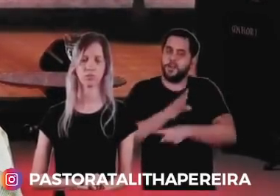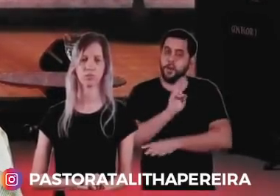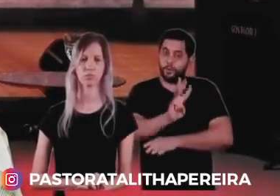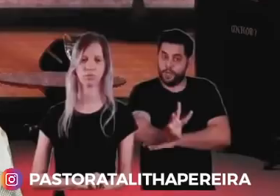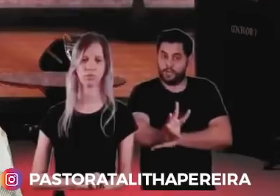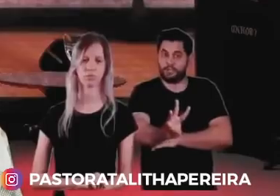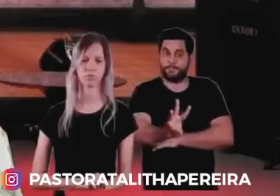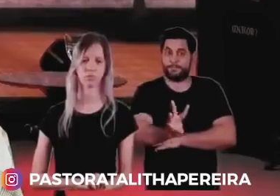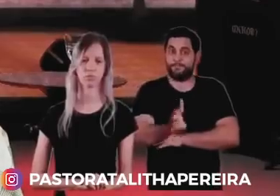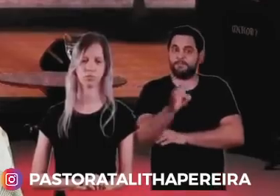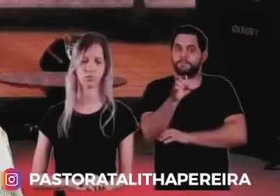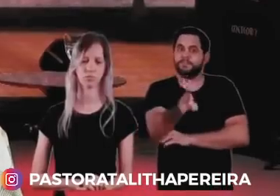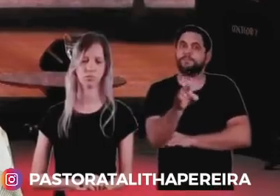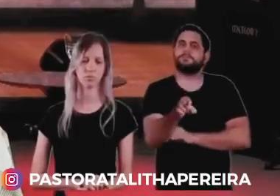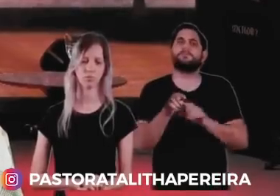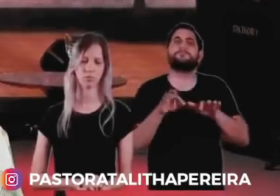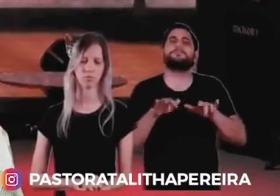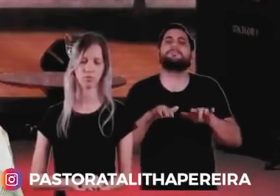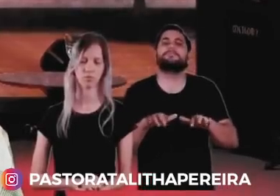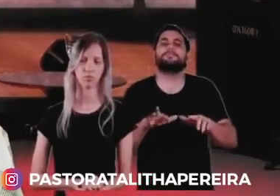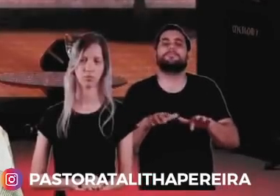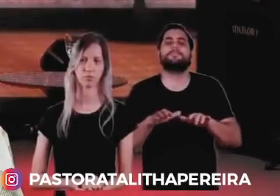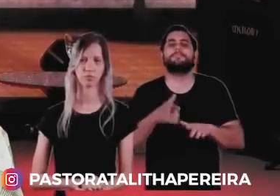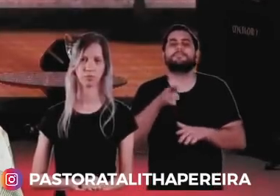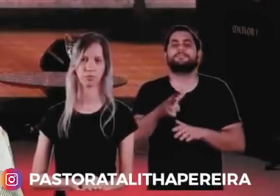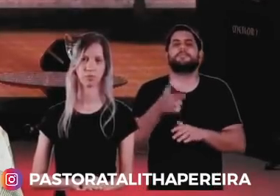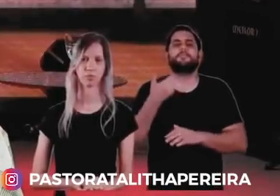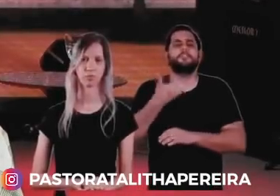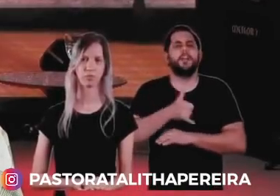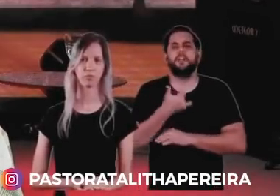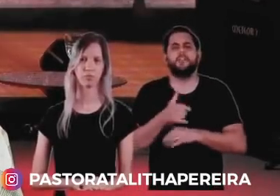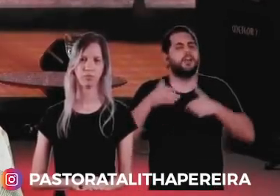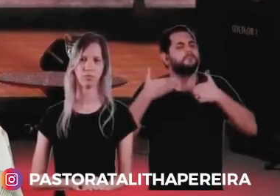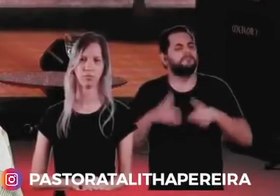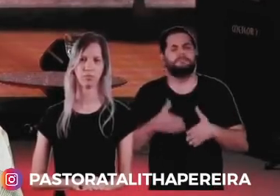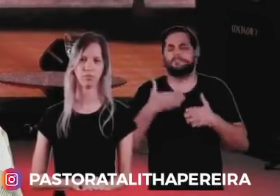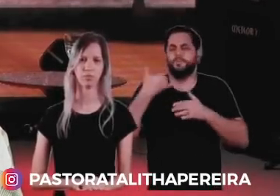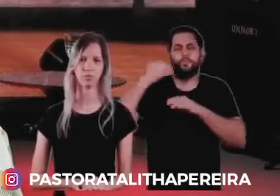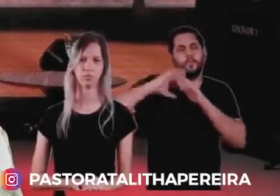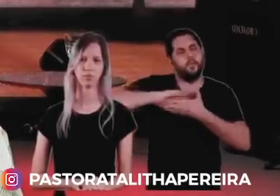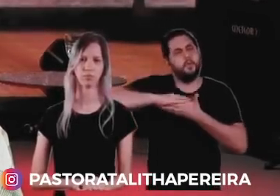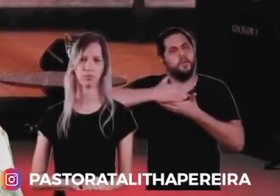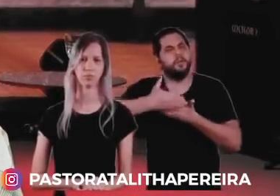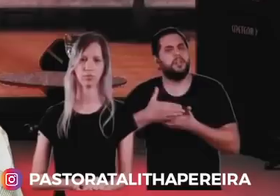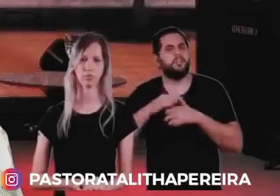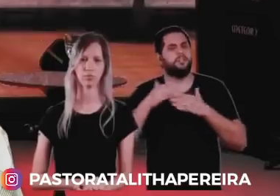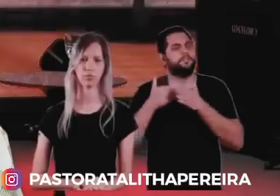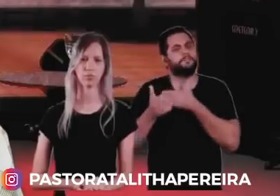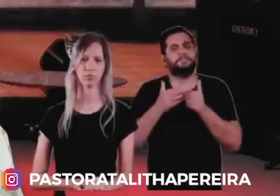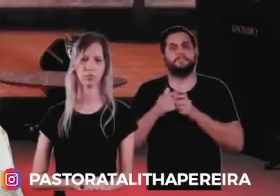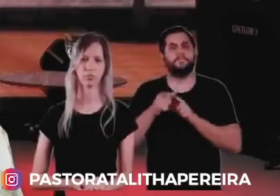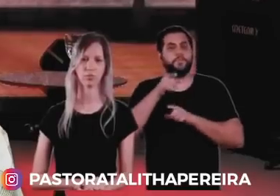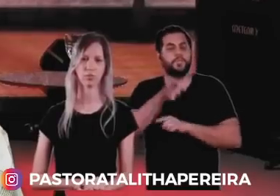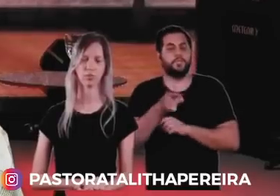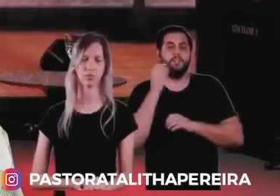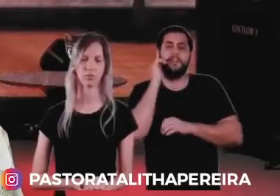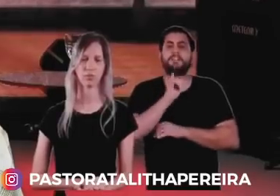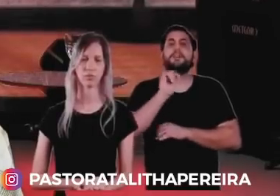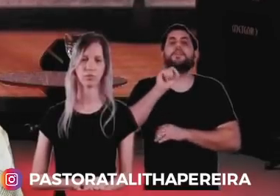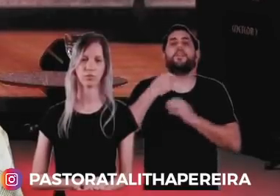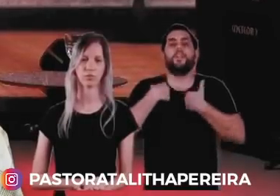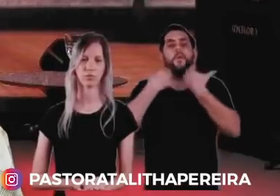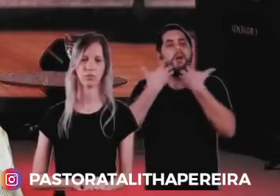3, você vai simplesmente aí no seu celular, onde você estiver, no computador, você vai simplesmente colocar,